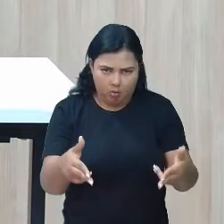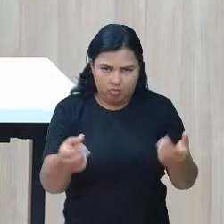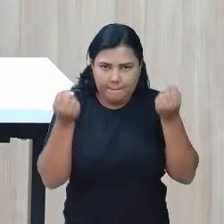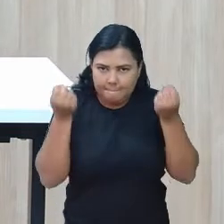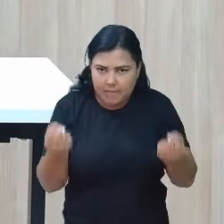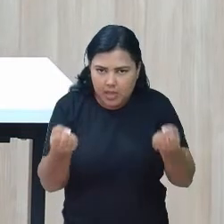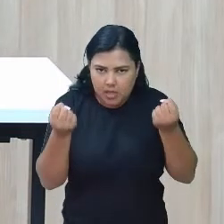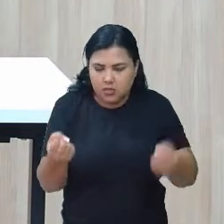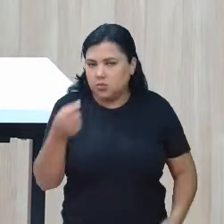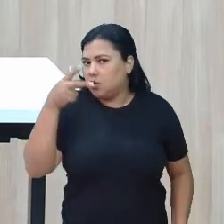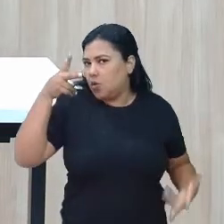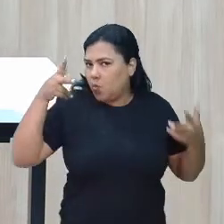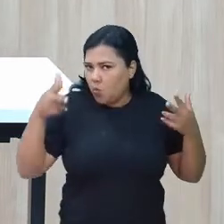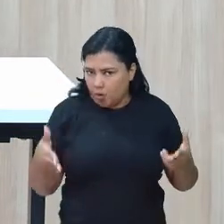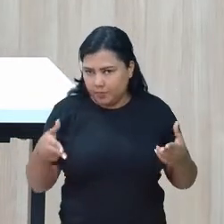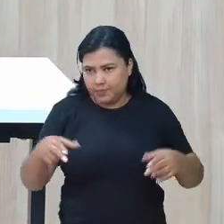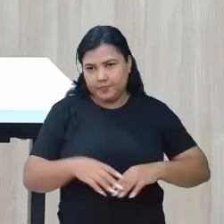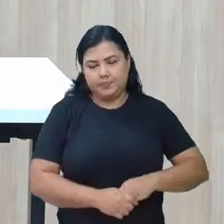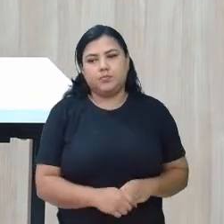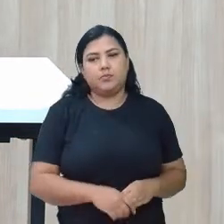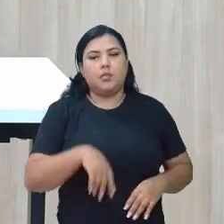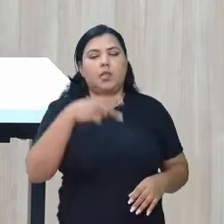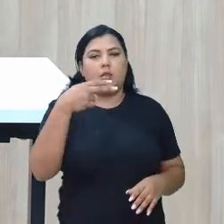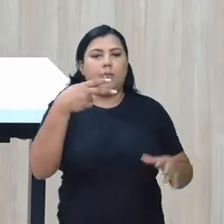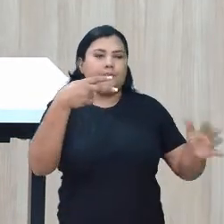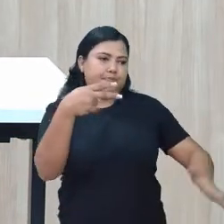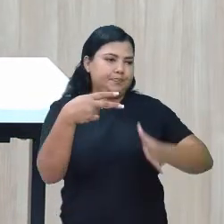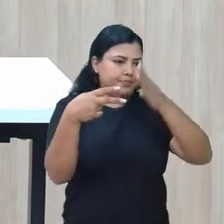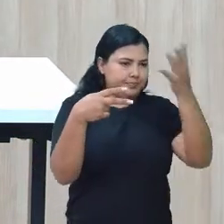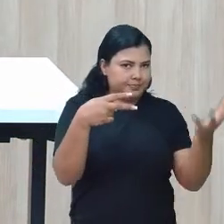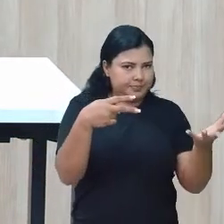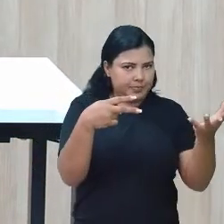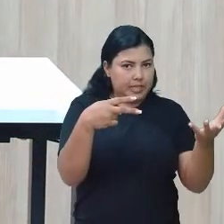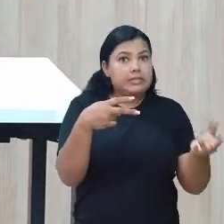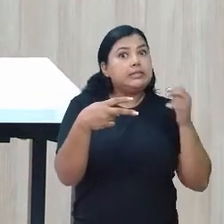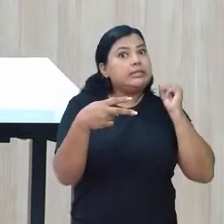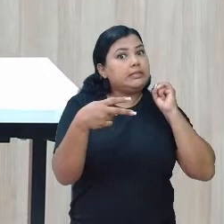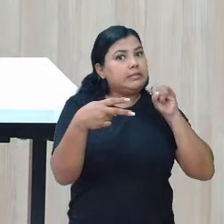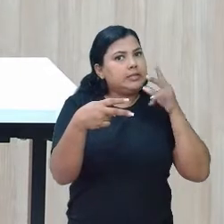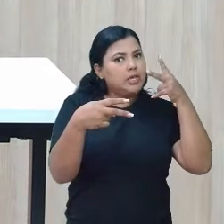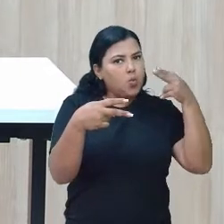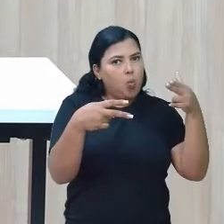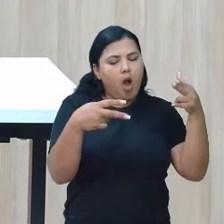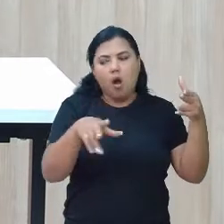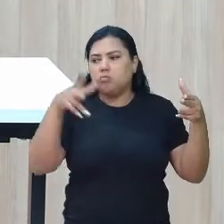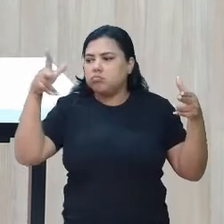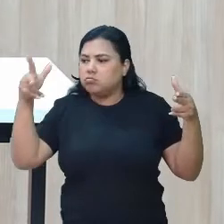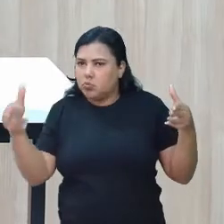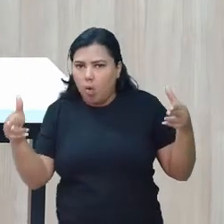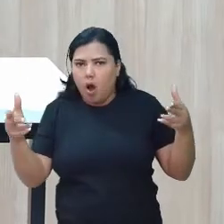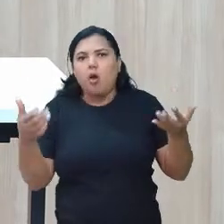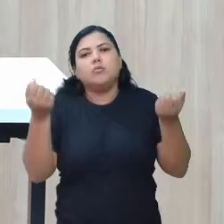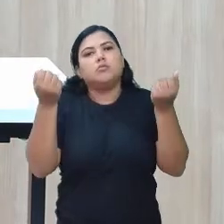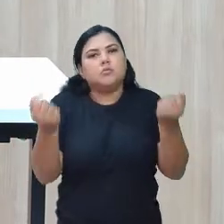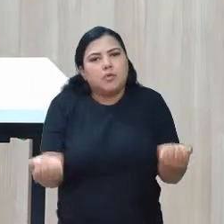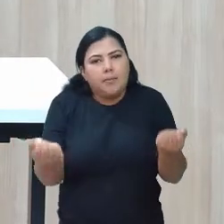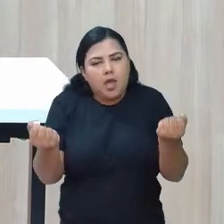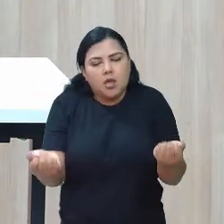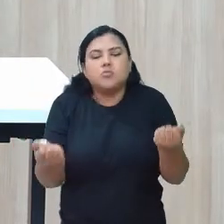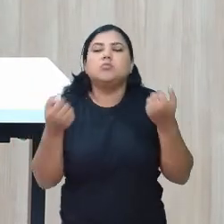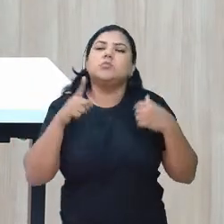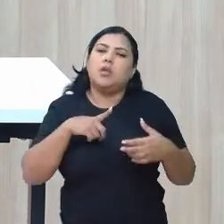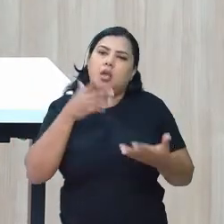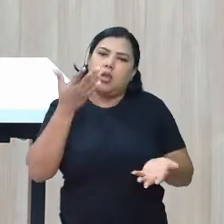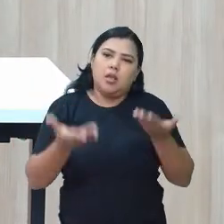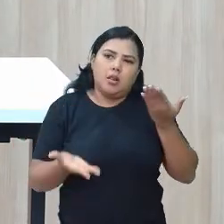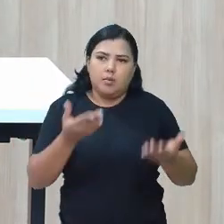pesos iguais, tá certo? Ou seja, o que eu coloco de um lado, se for igual ao outro, simplesmente eles têm o mesmo peso. Intuitivamente a